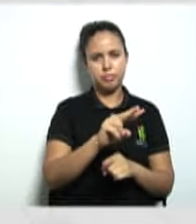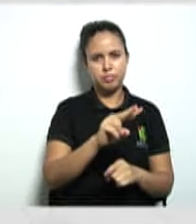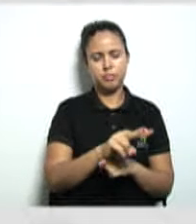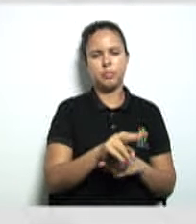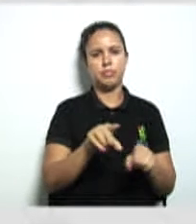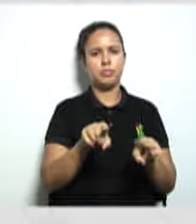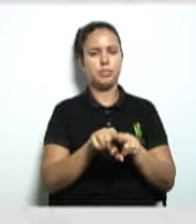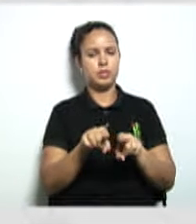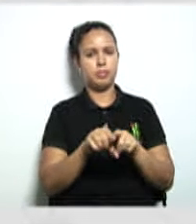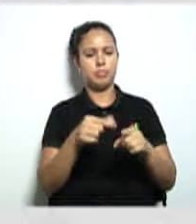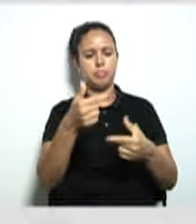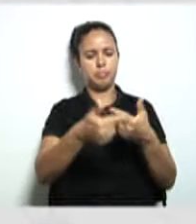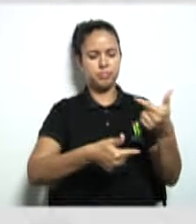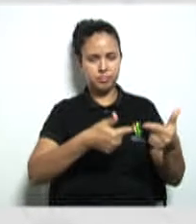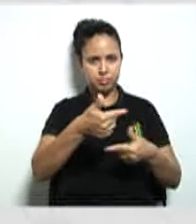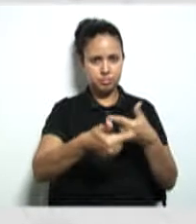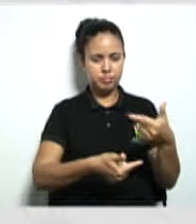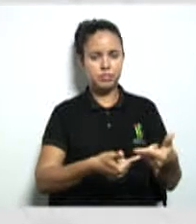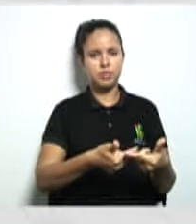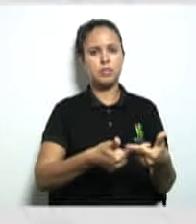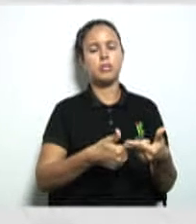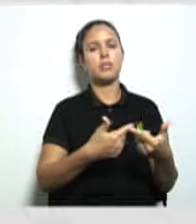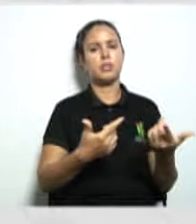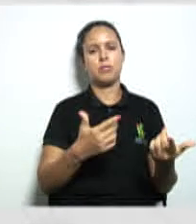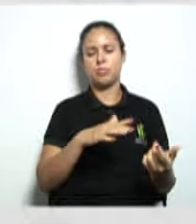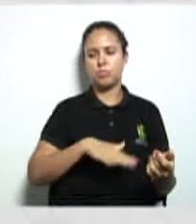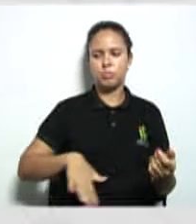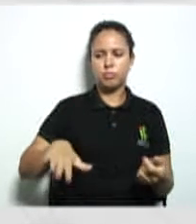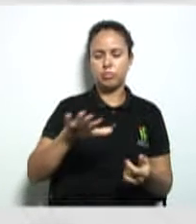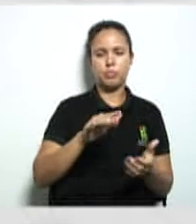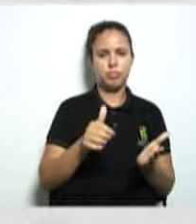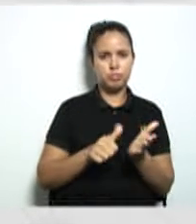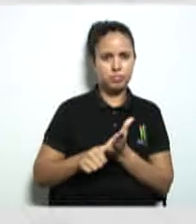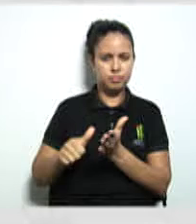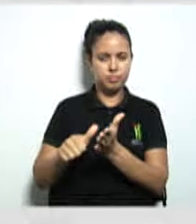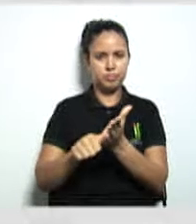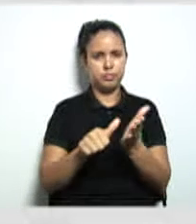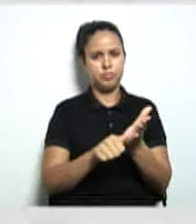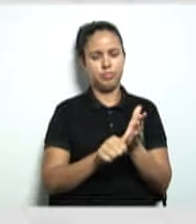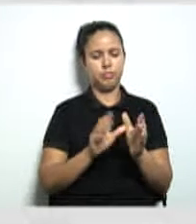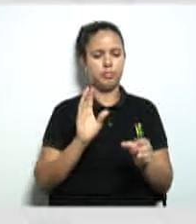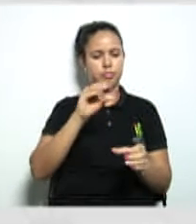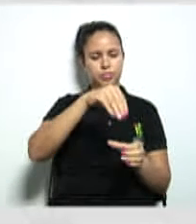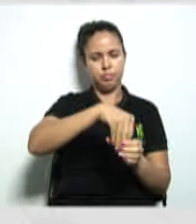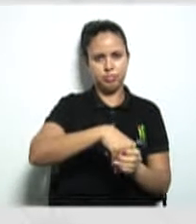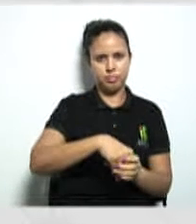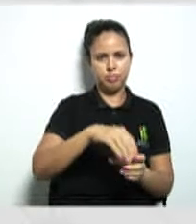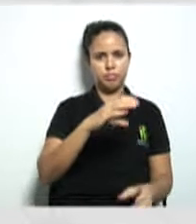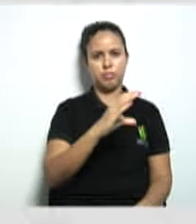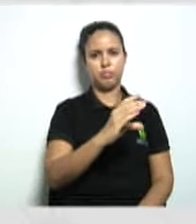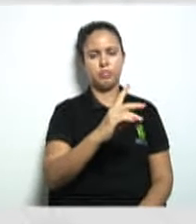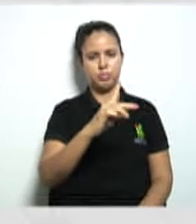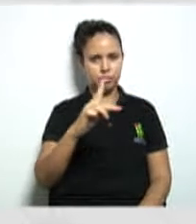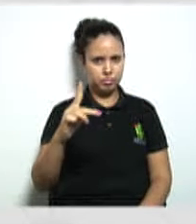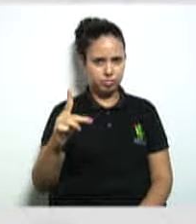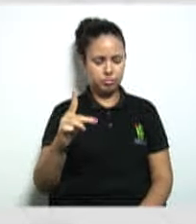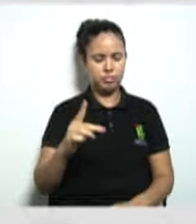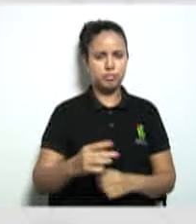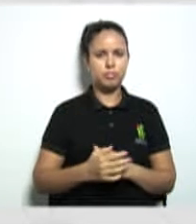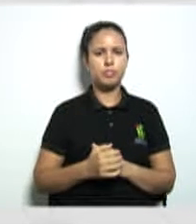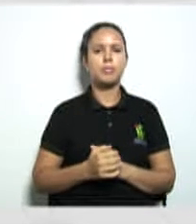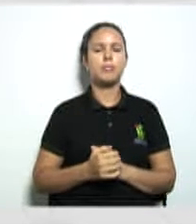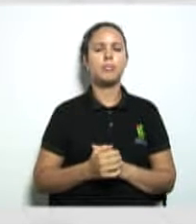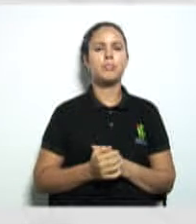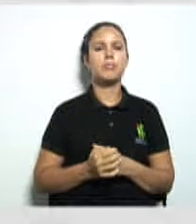os trabalhadores, ou seja, os outros associados que fazem parte da cooperativa.